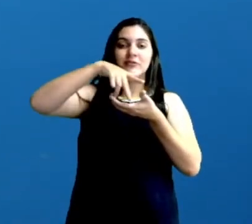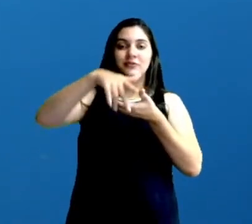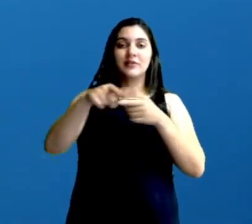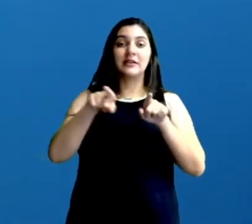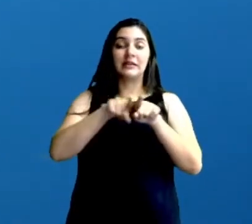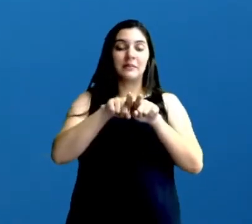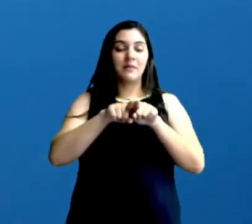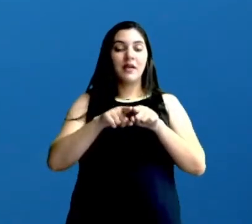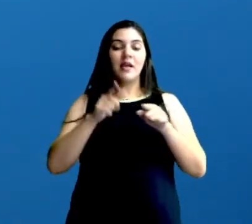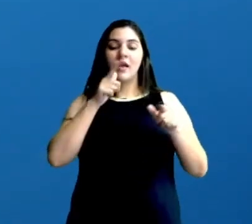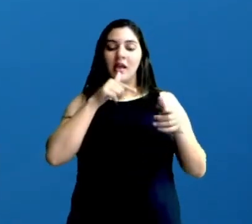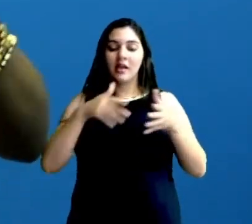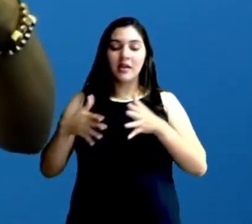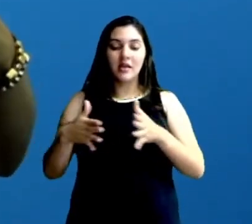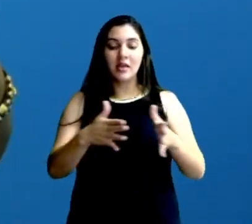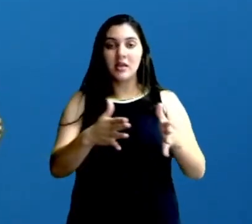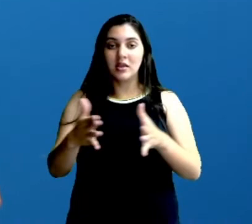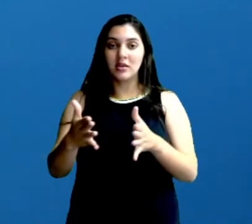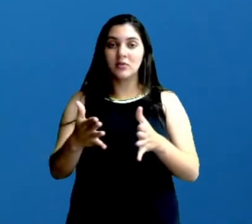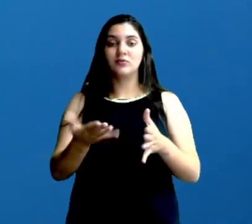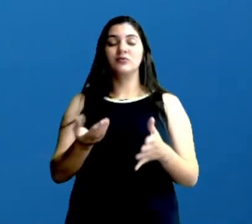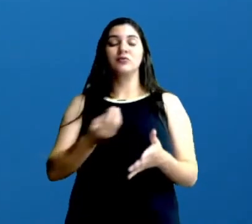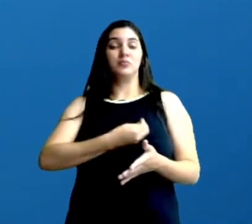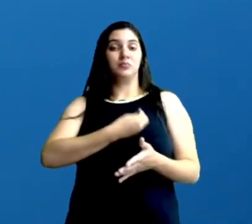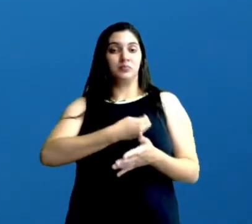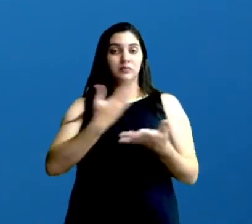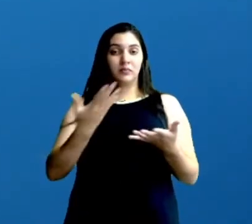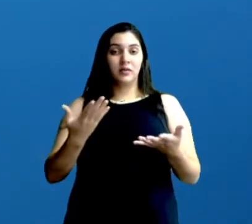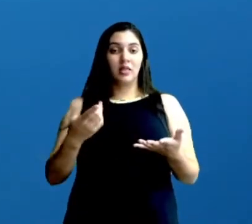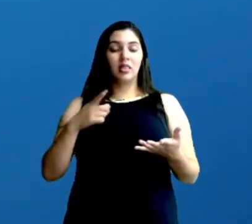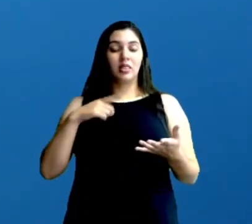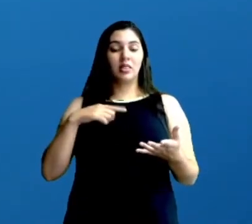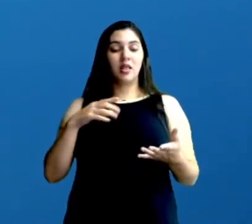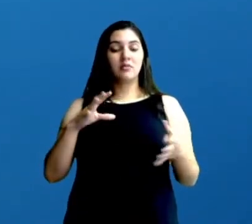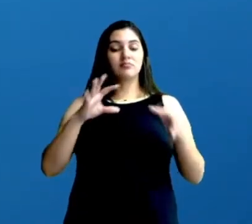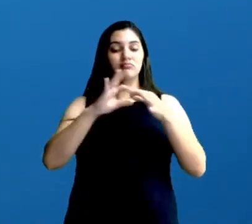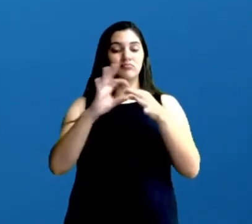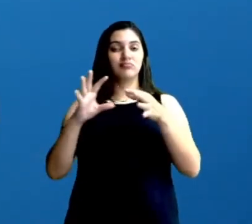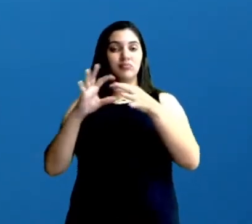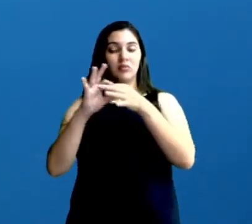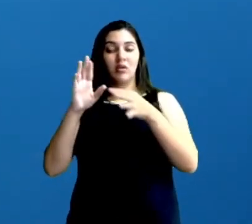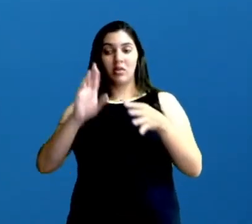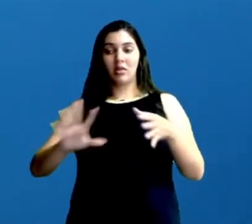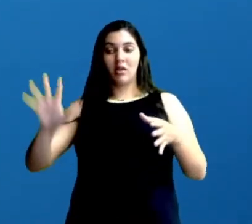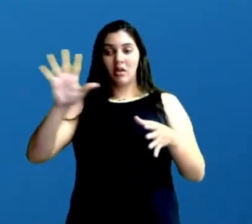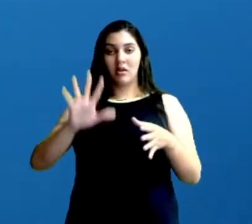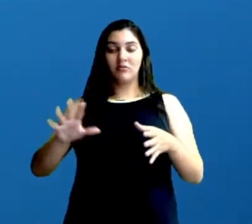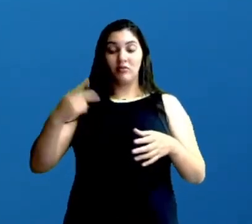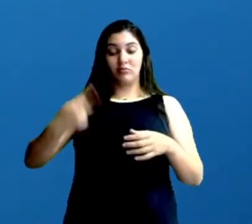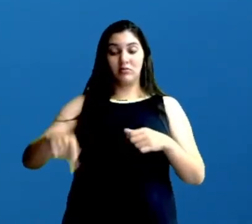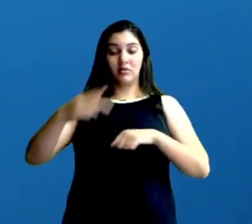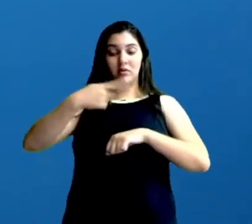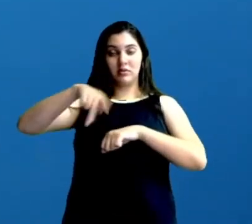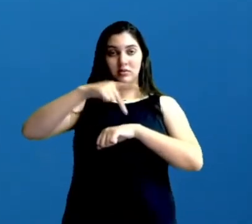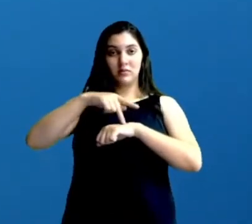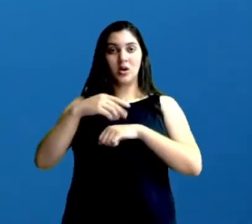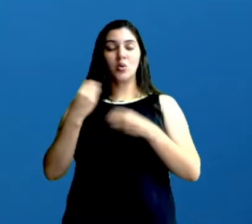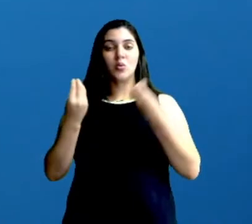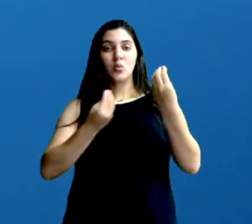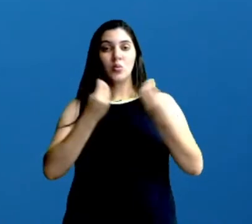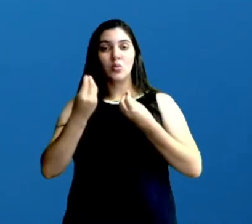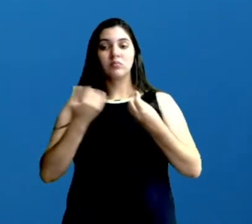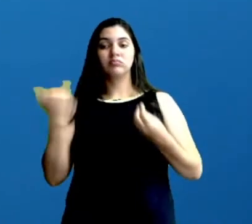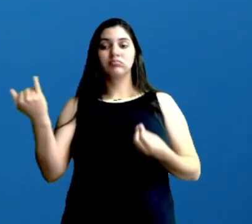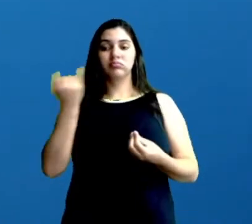vão ter matas preservadas. E isso compõe a paisagem da nossa região, né, da região desse país. E como é importante a